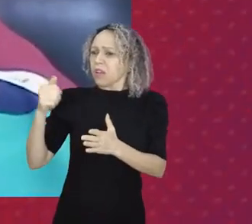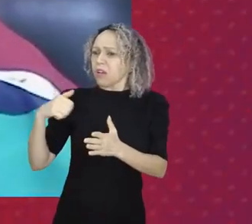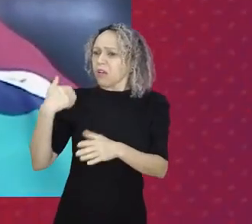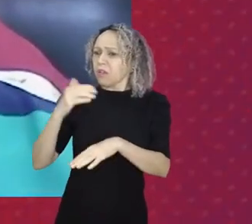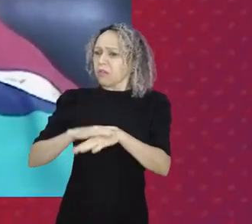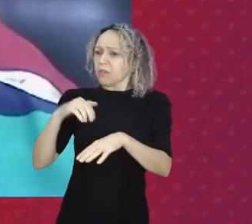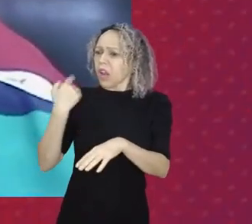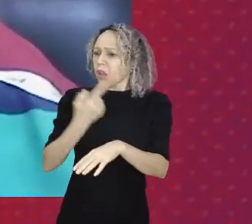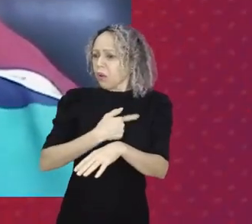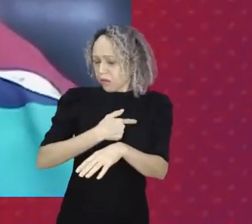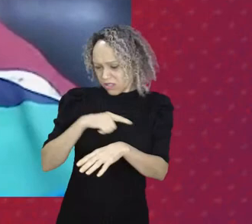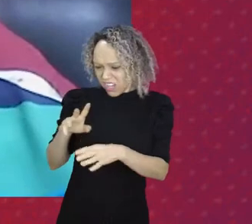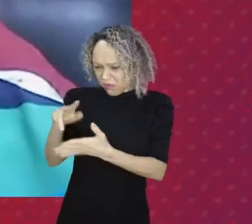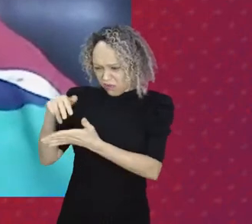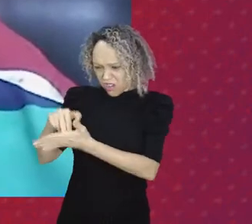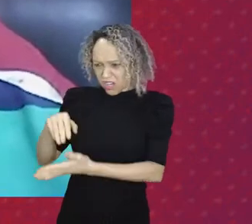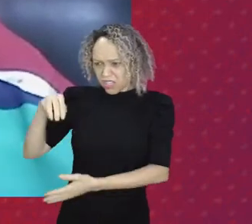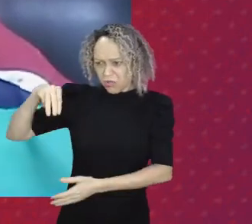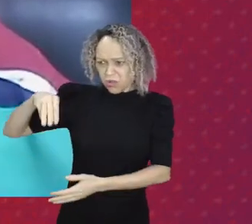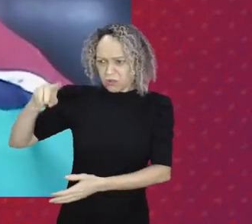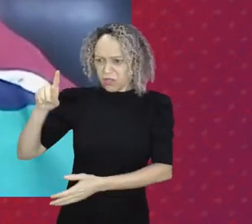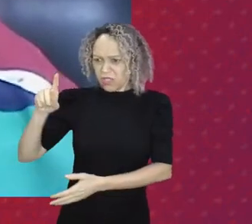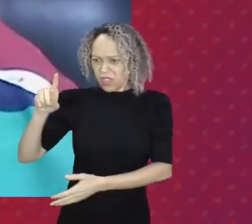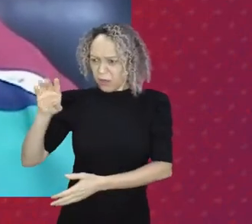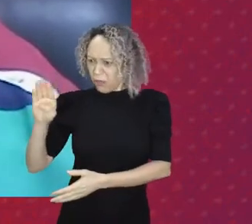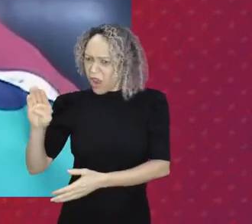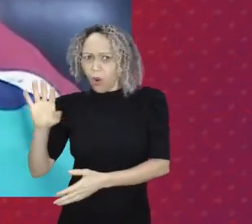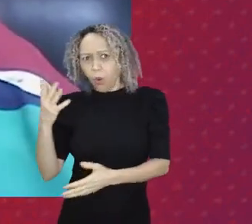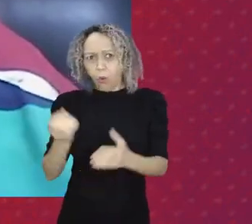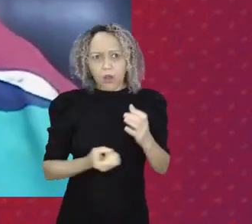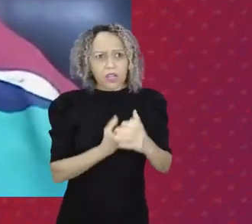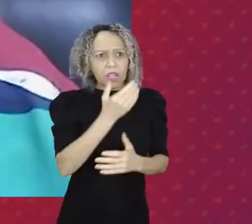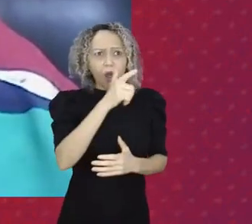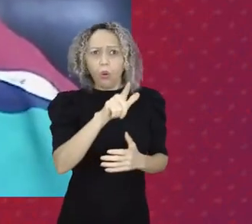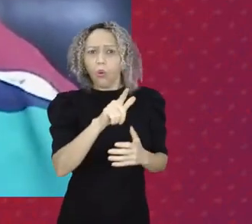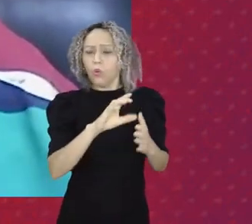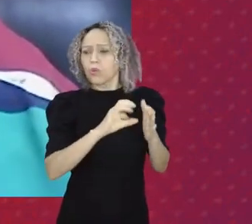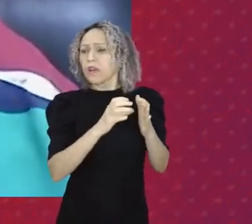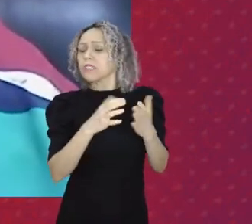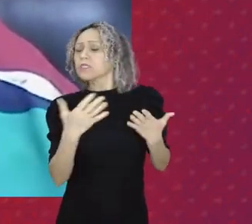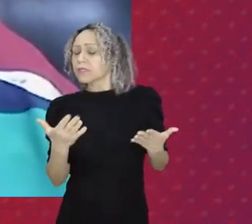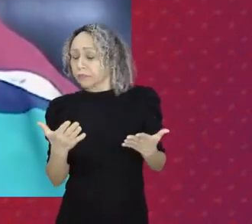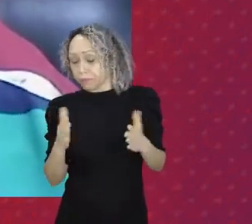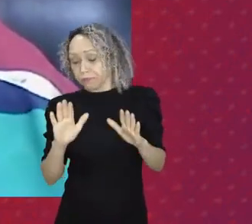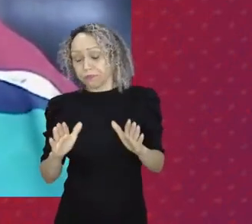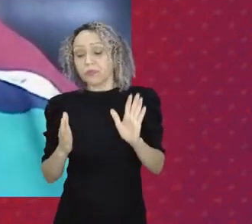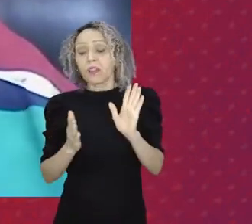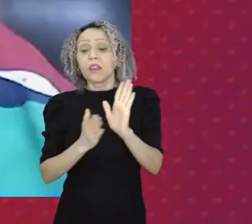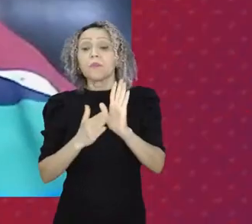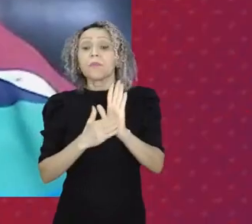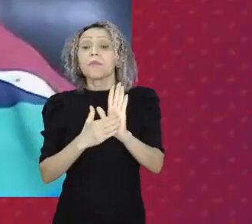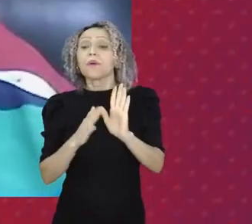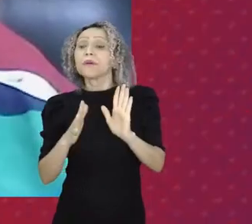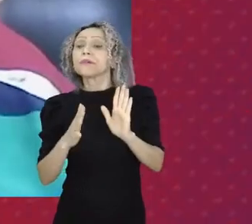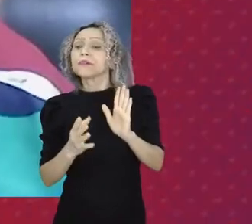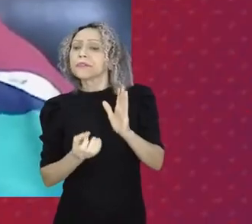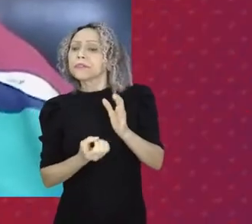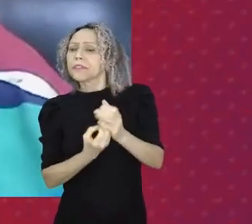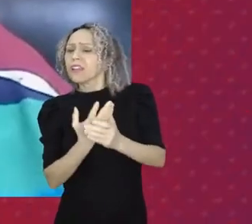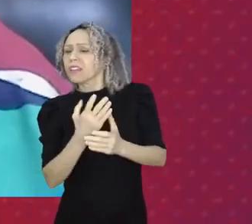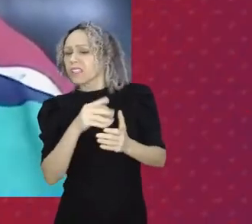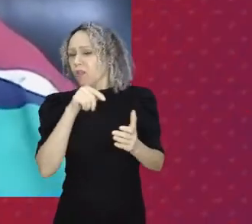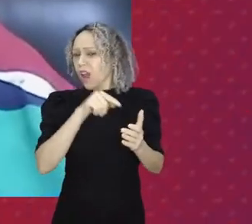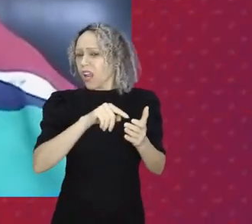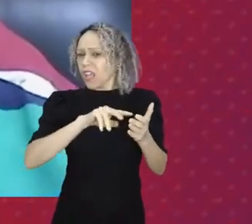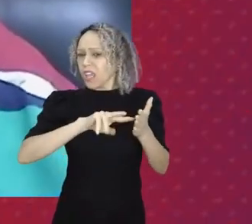novo partido? E aí nasce essa proposta, especialmente na área sindical, que nos